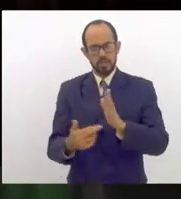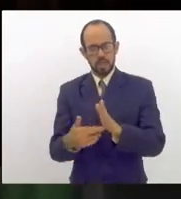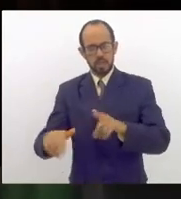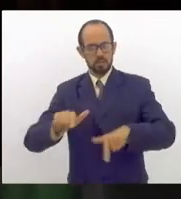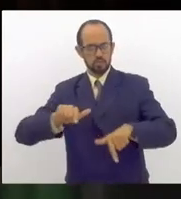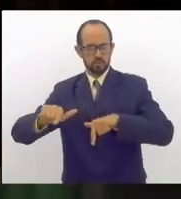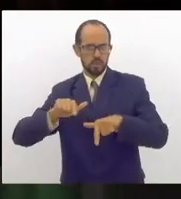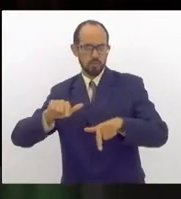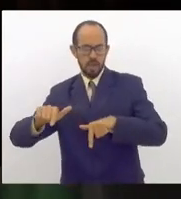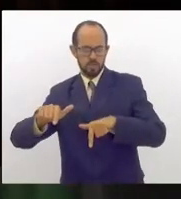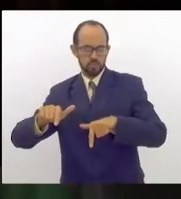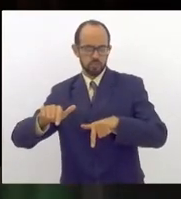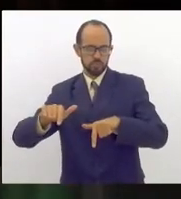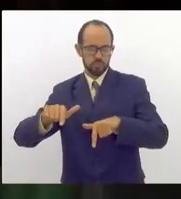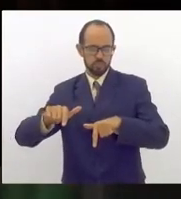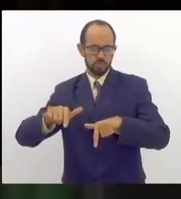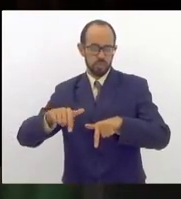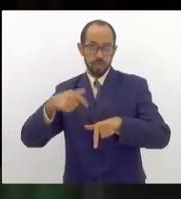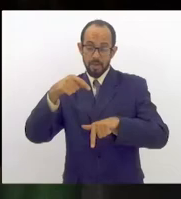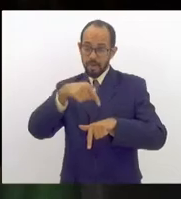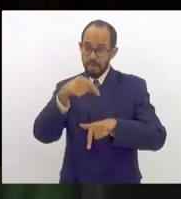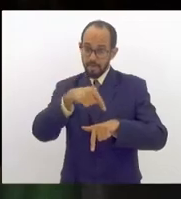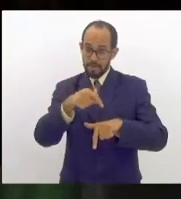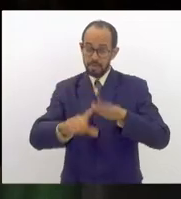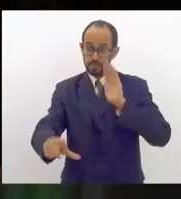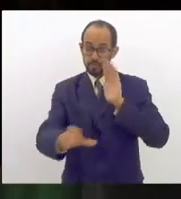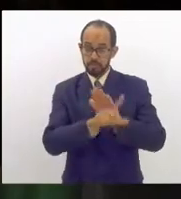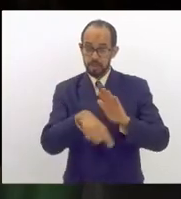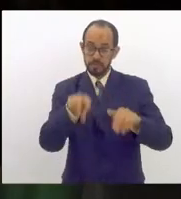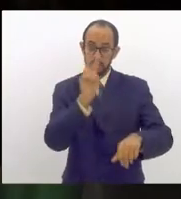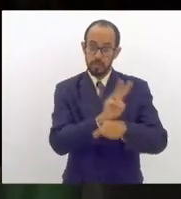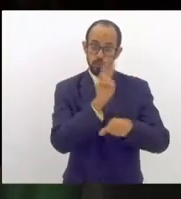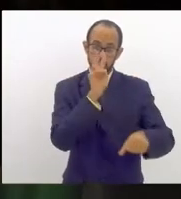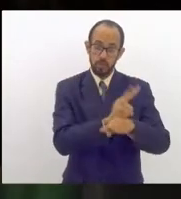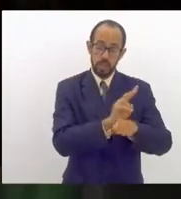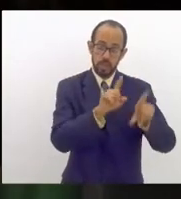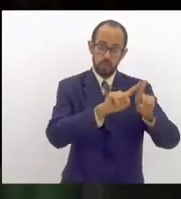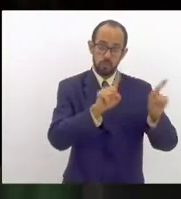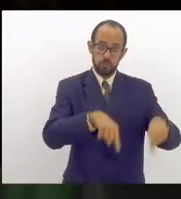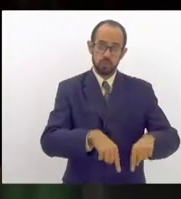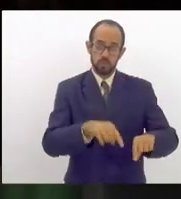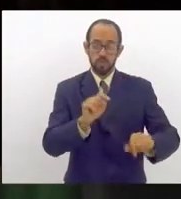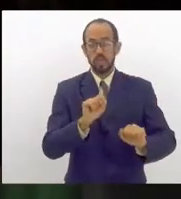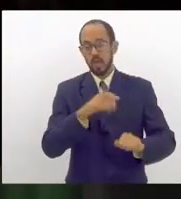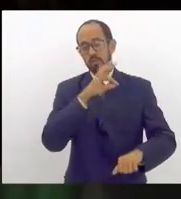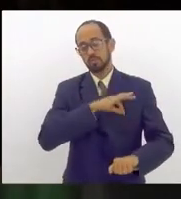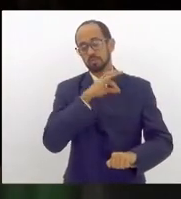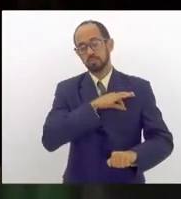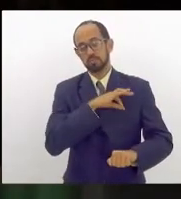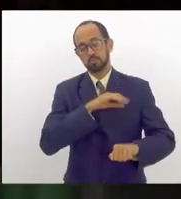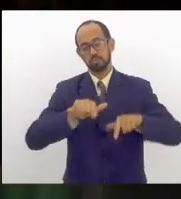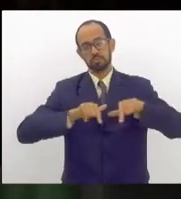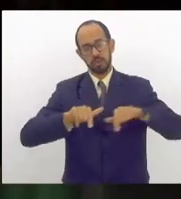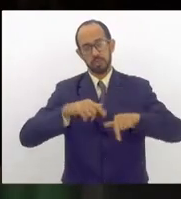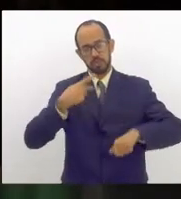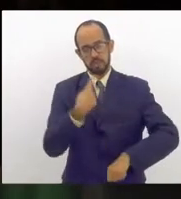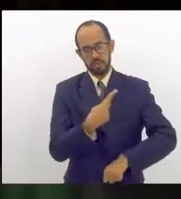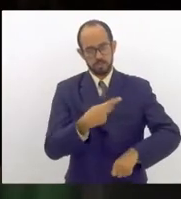normas essas que vem a defender o direito dos trabalhadores no seu processo laboral